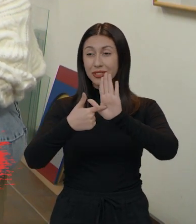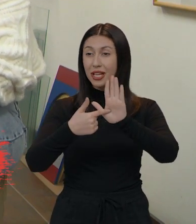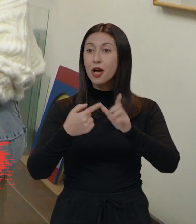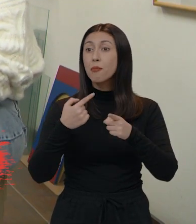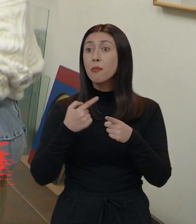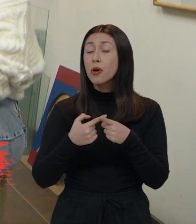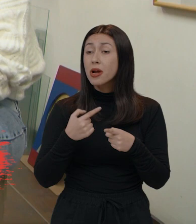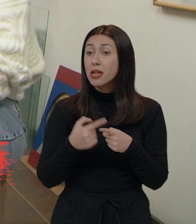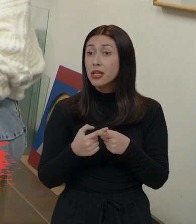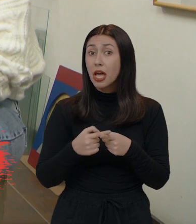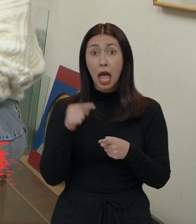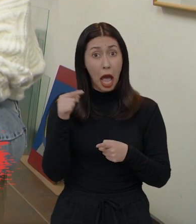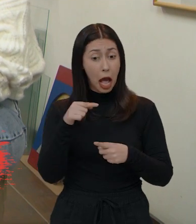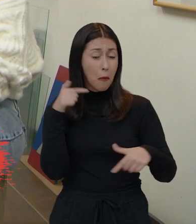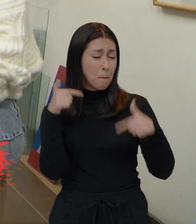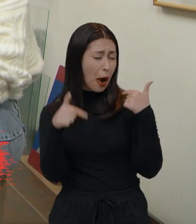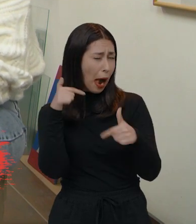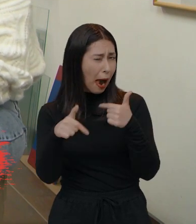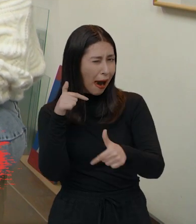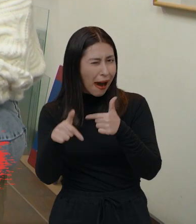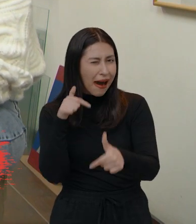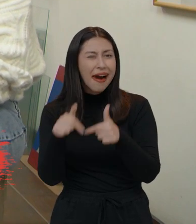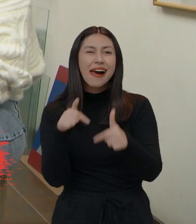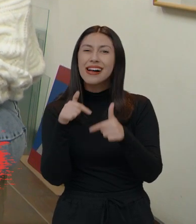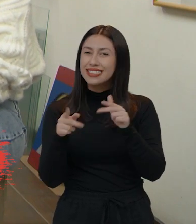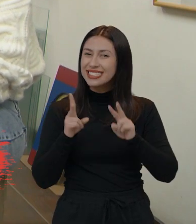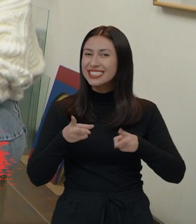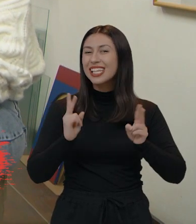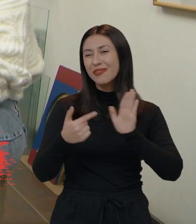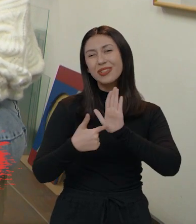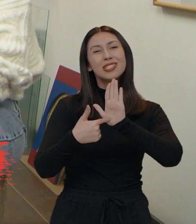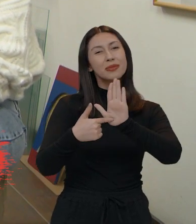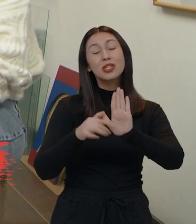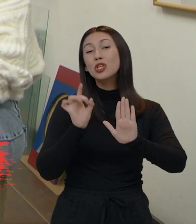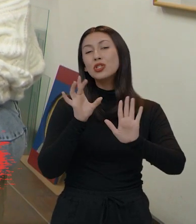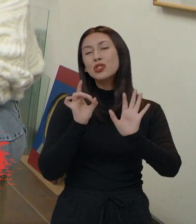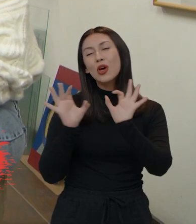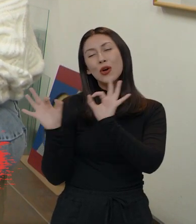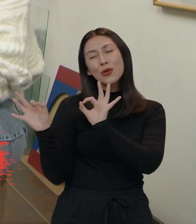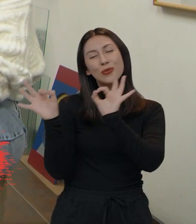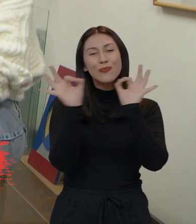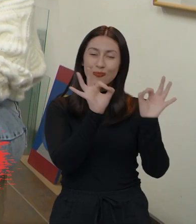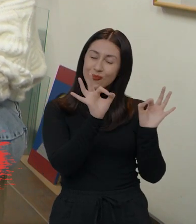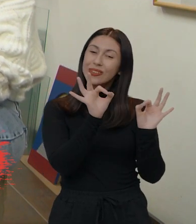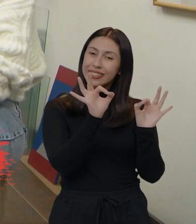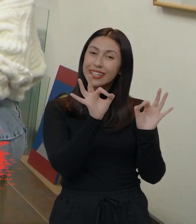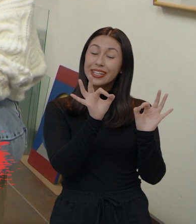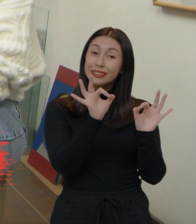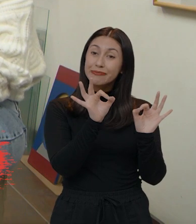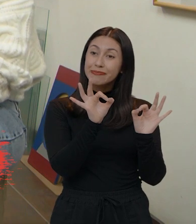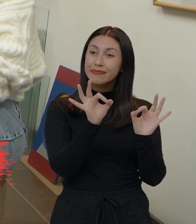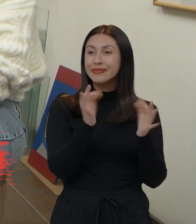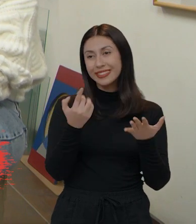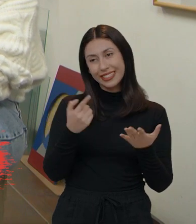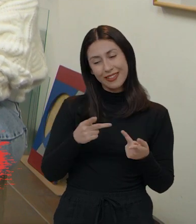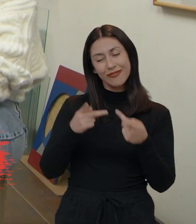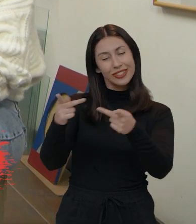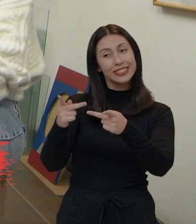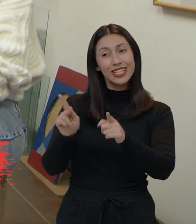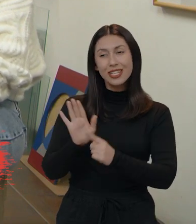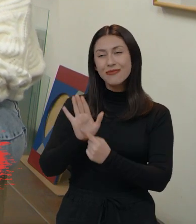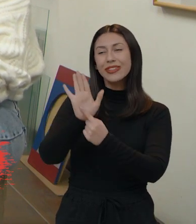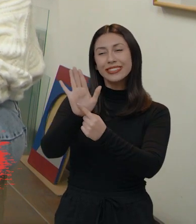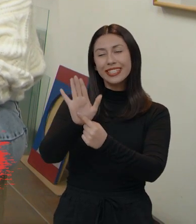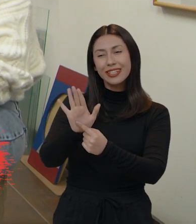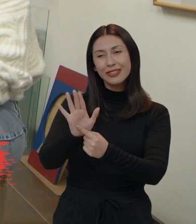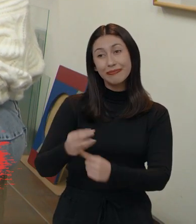porque ele tá todo vapor produzindo, né? E sempre expondo. É só acompanhar aí para... Certo. E ver uma exposição,